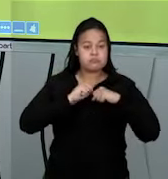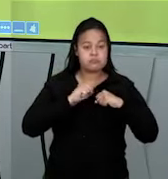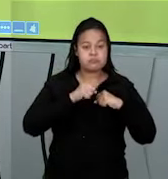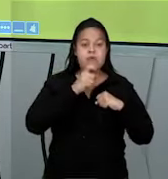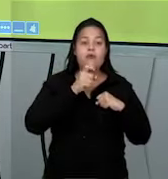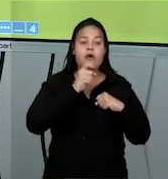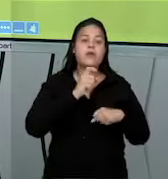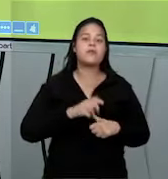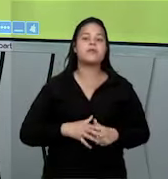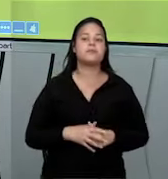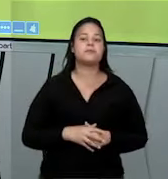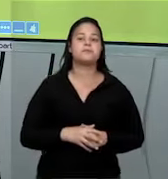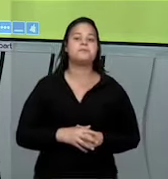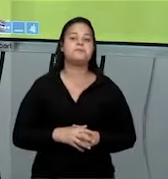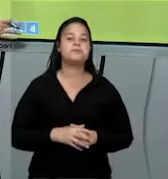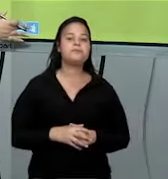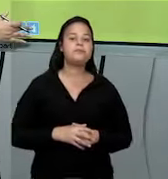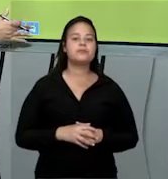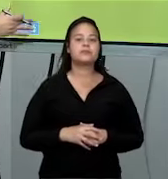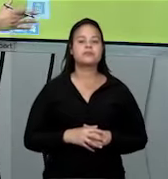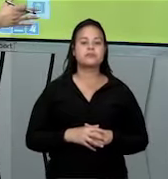frio.